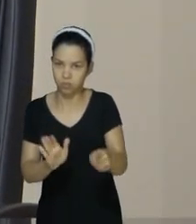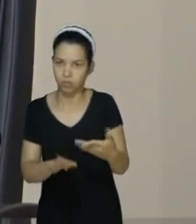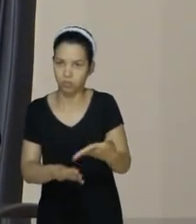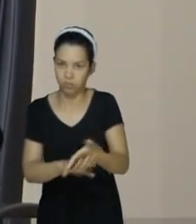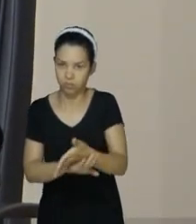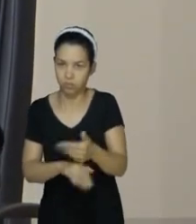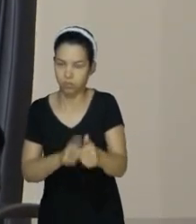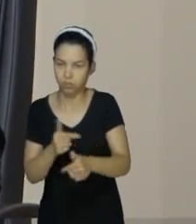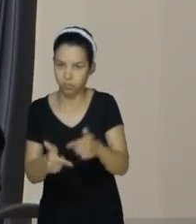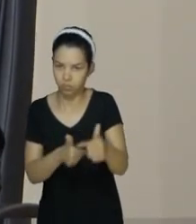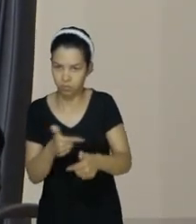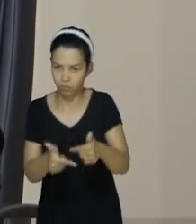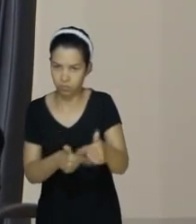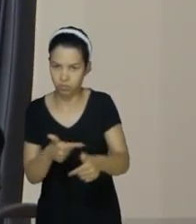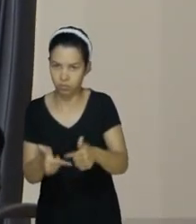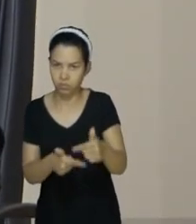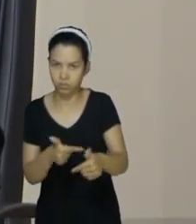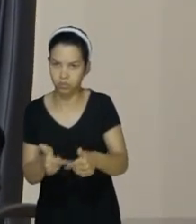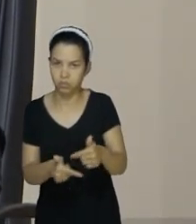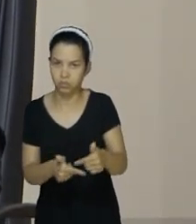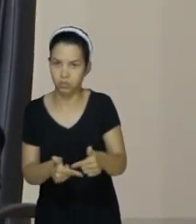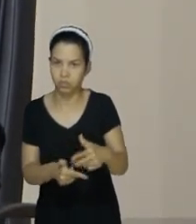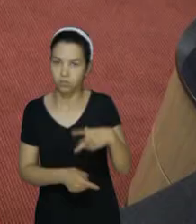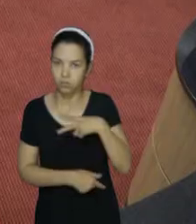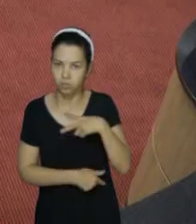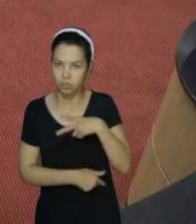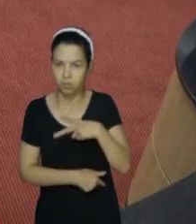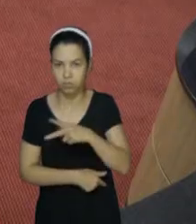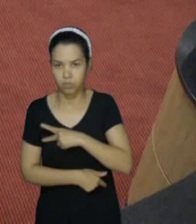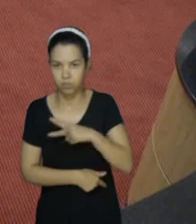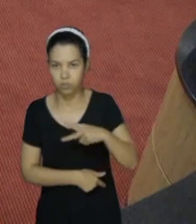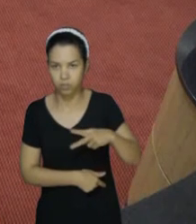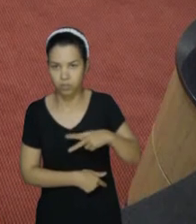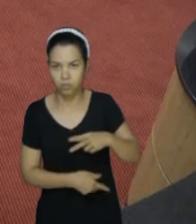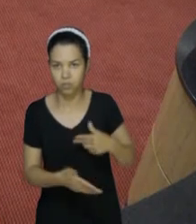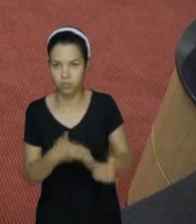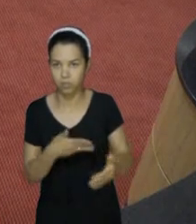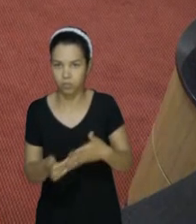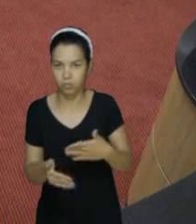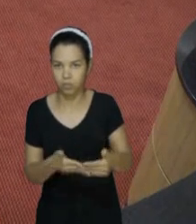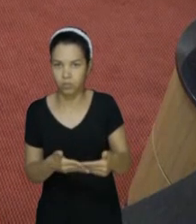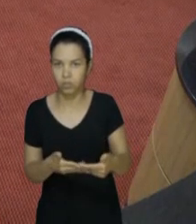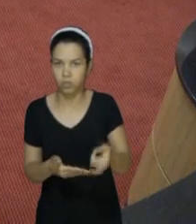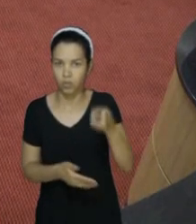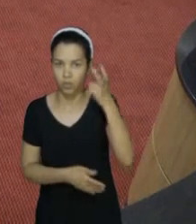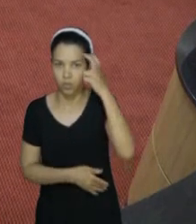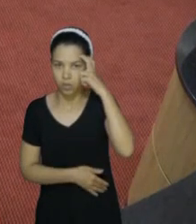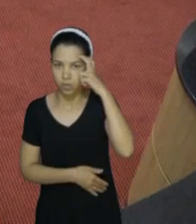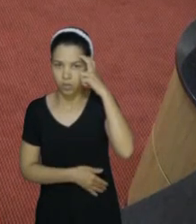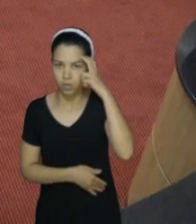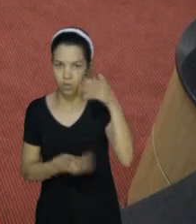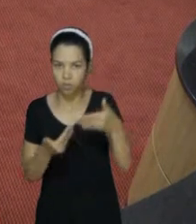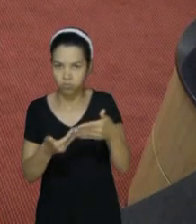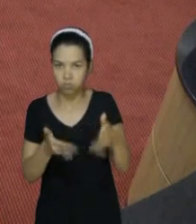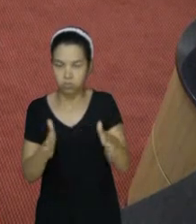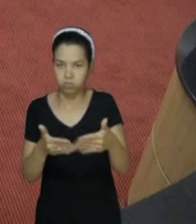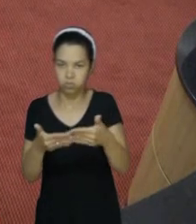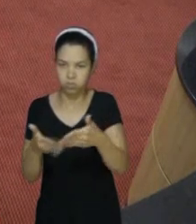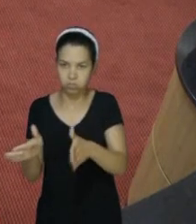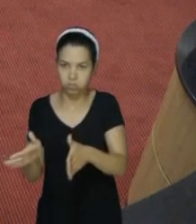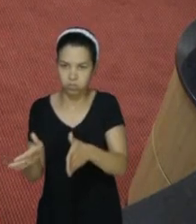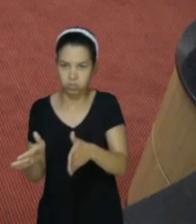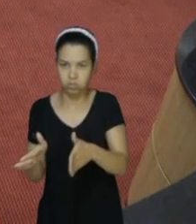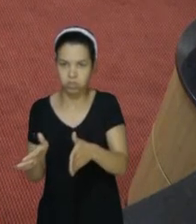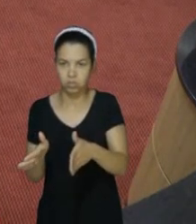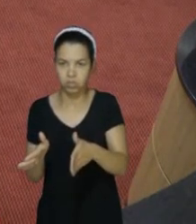mercado, de seja ele privado, público, com conhecimento, que as portas possam ser